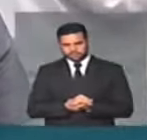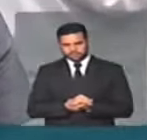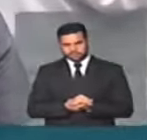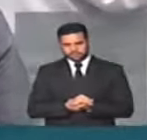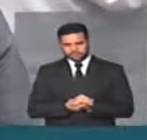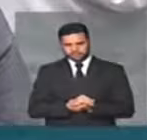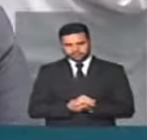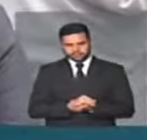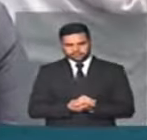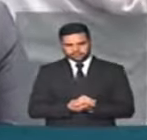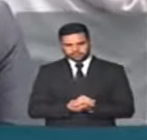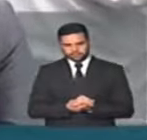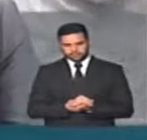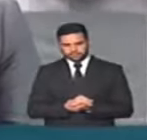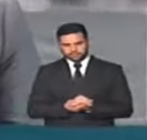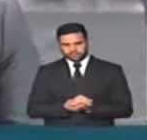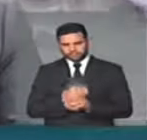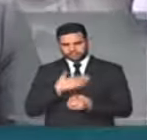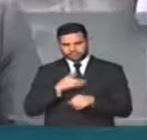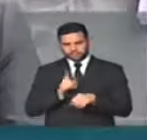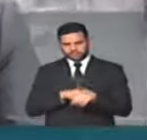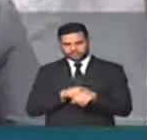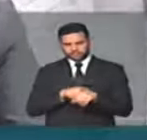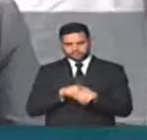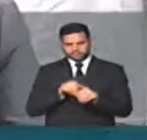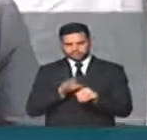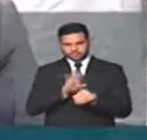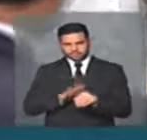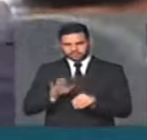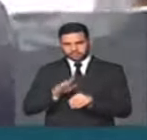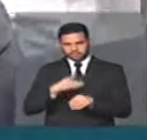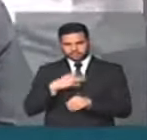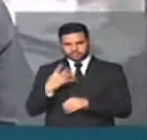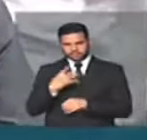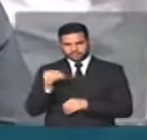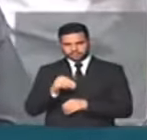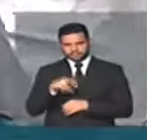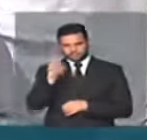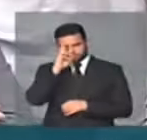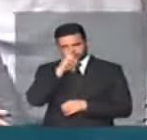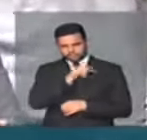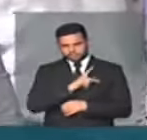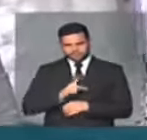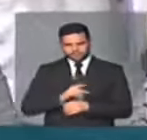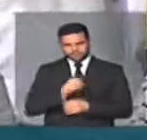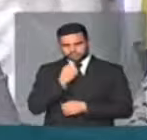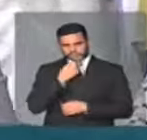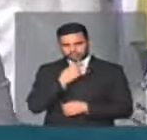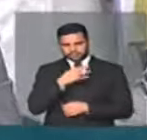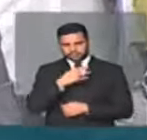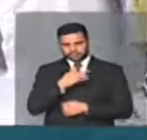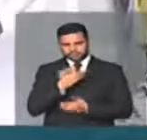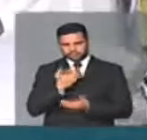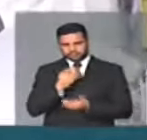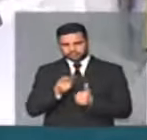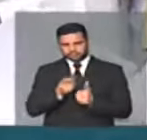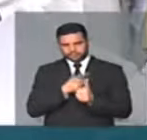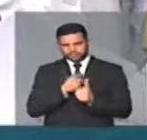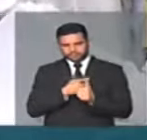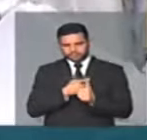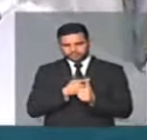4. Alô. Meu tempo em geral é de 4 minutos, presidente, mas tudo bem. Bom, presidente, primeiro,